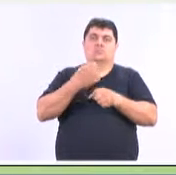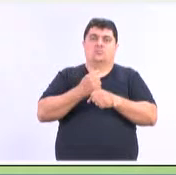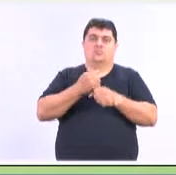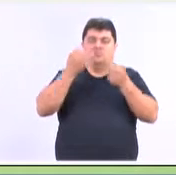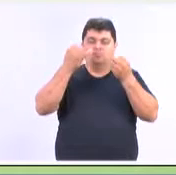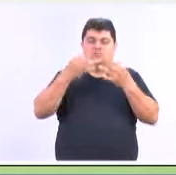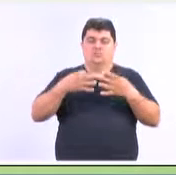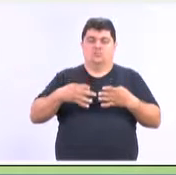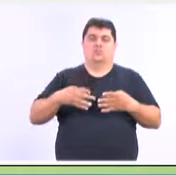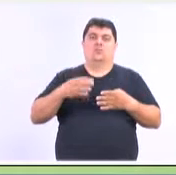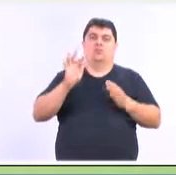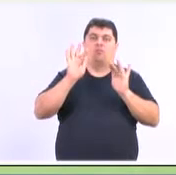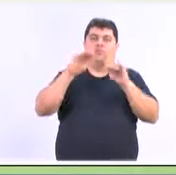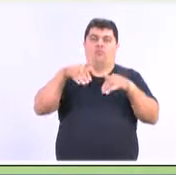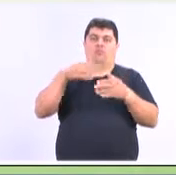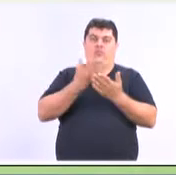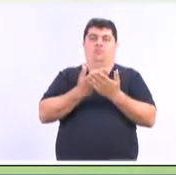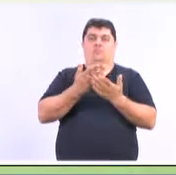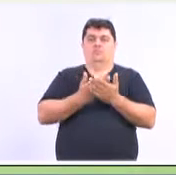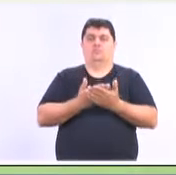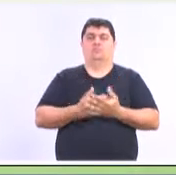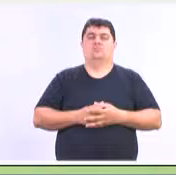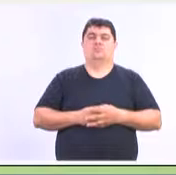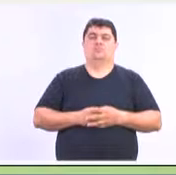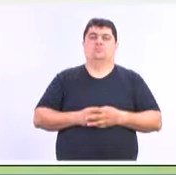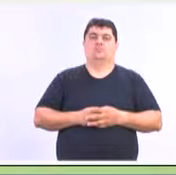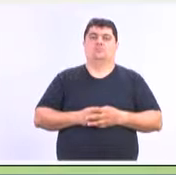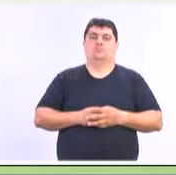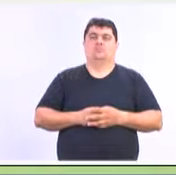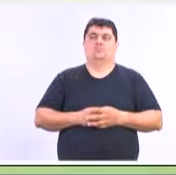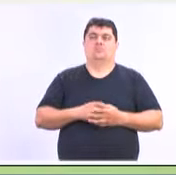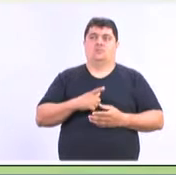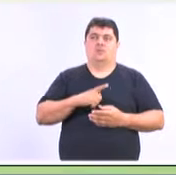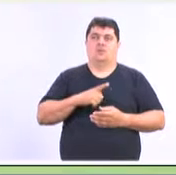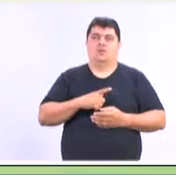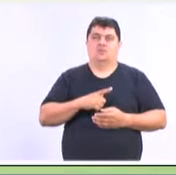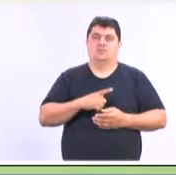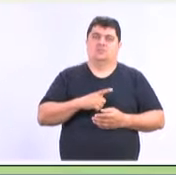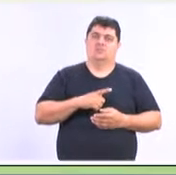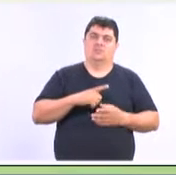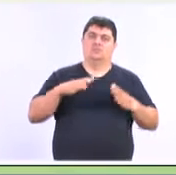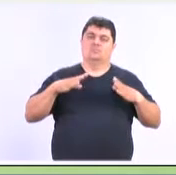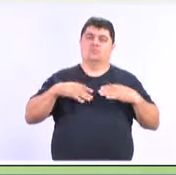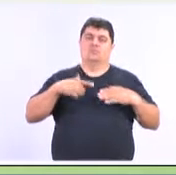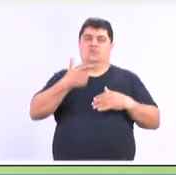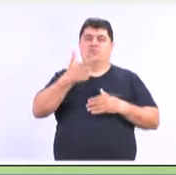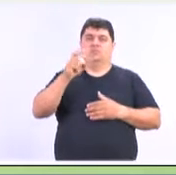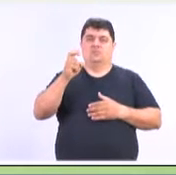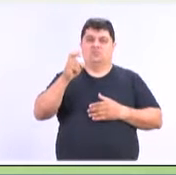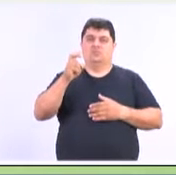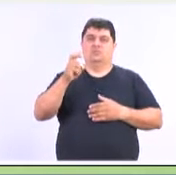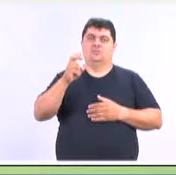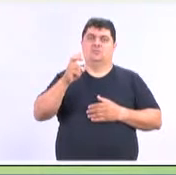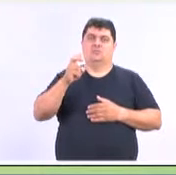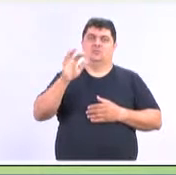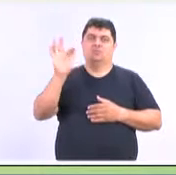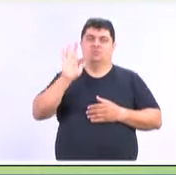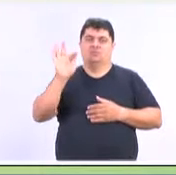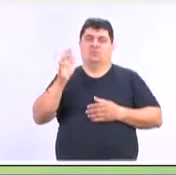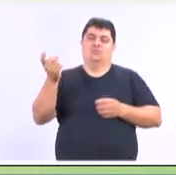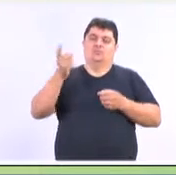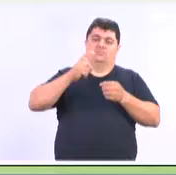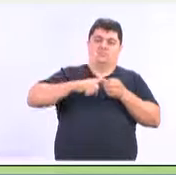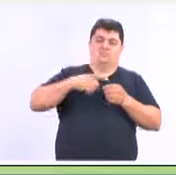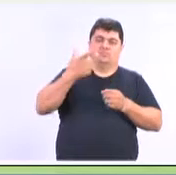sobre ela no final dessa aula. Tem uma folguinha, né, do carnaval, dia 25/2 a gente volta e a gente vai